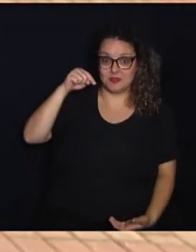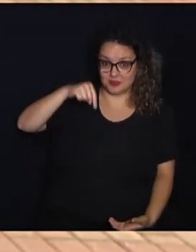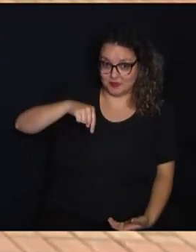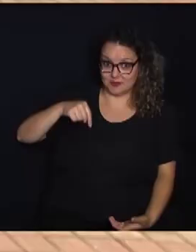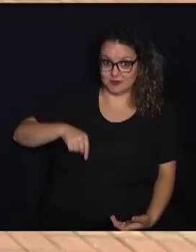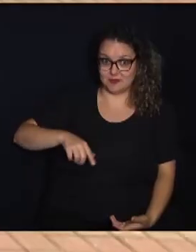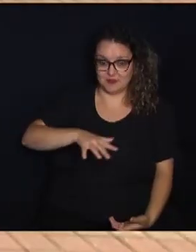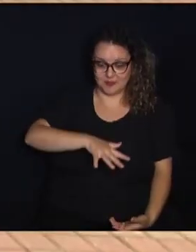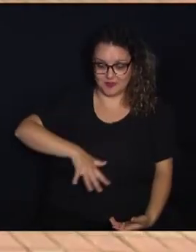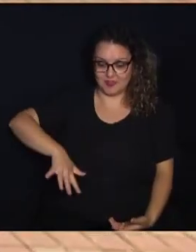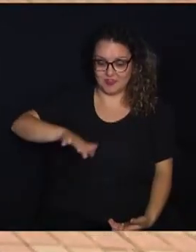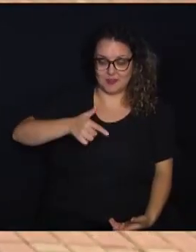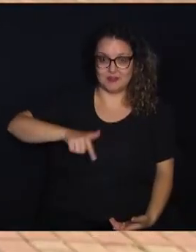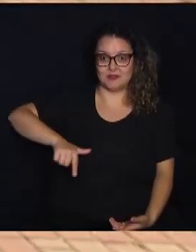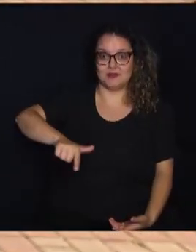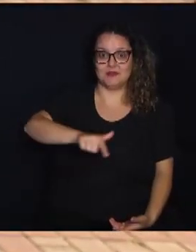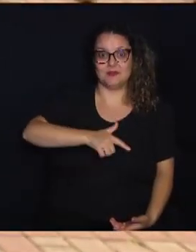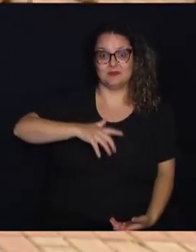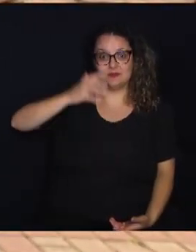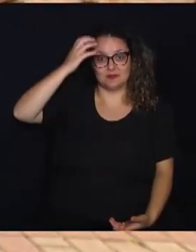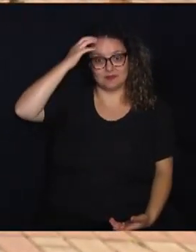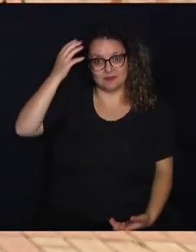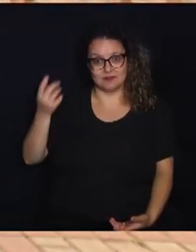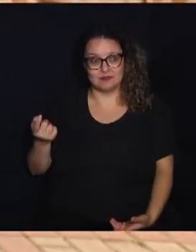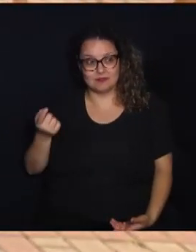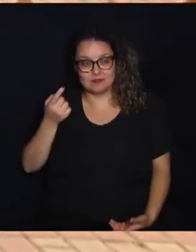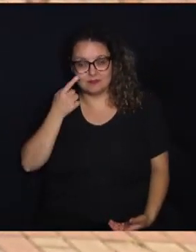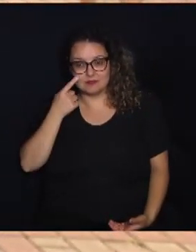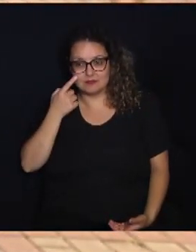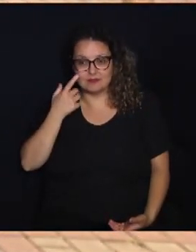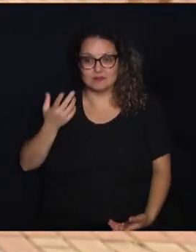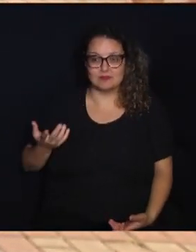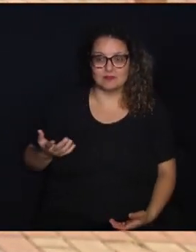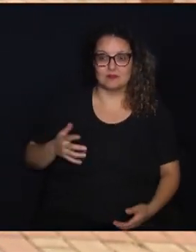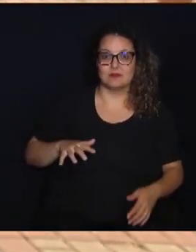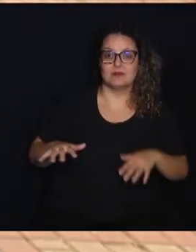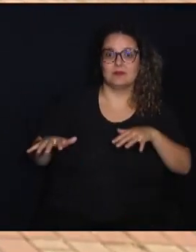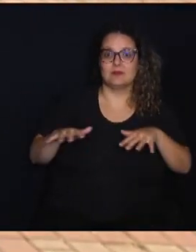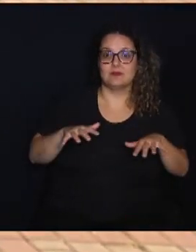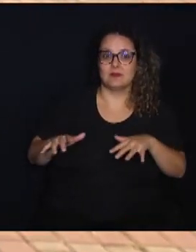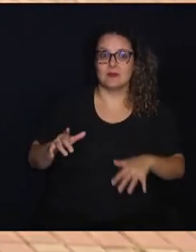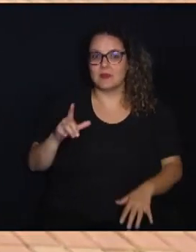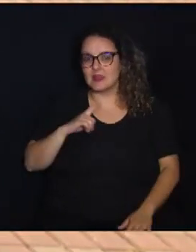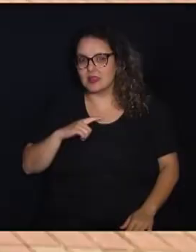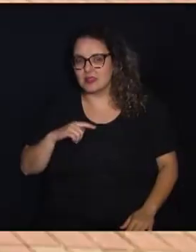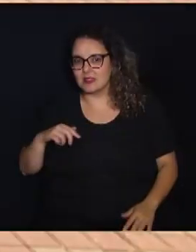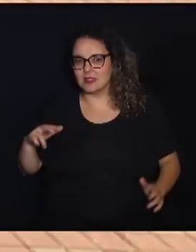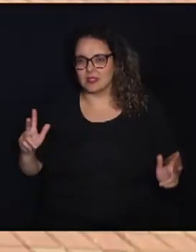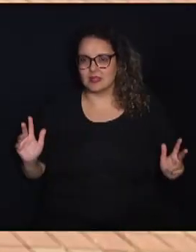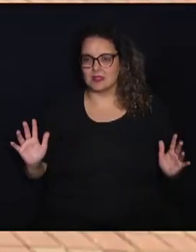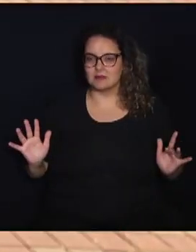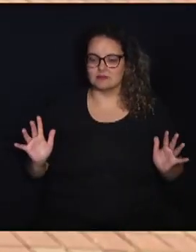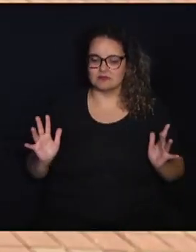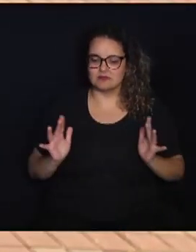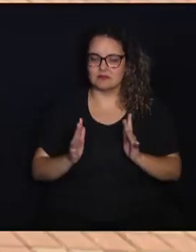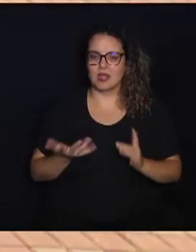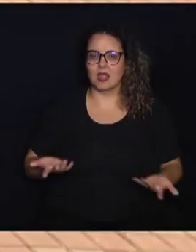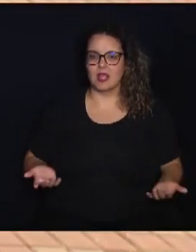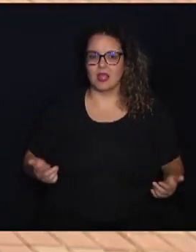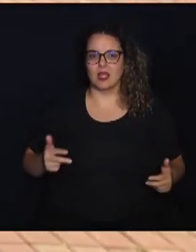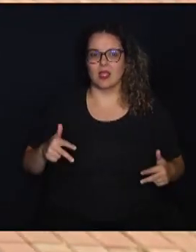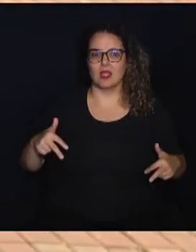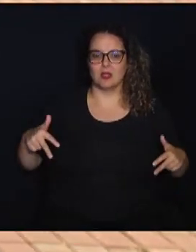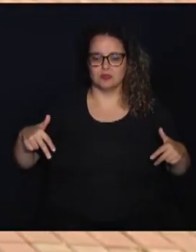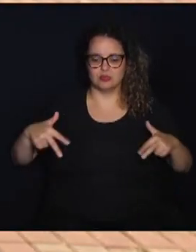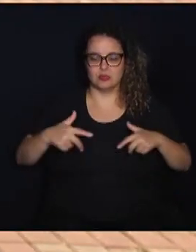no Taquaral, porque nós viemos dar uma olhadinha no movimento. Será que tem gente caminhando? Será que tem gente